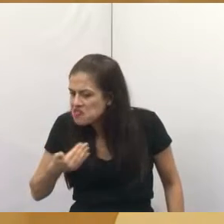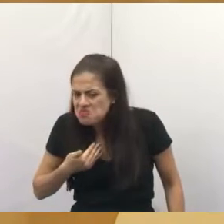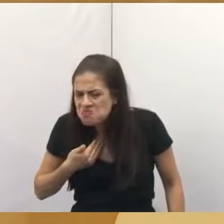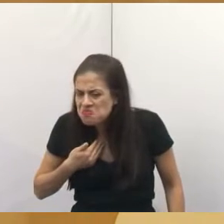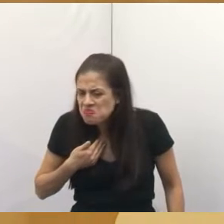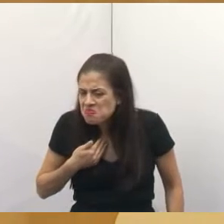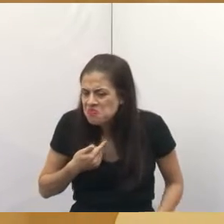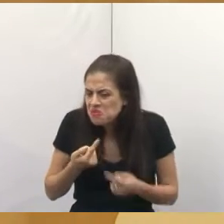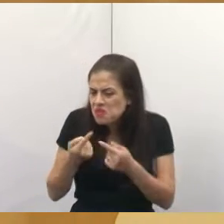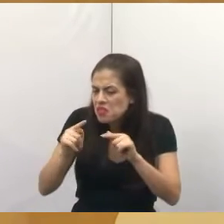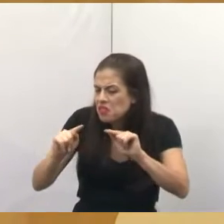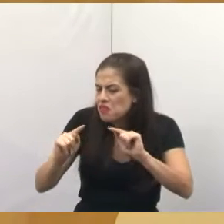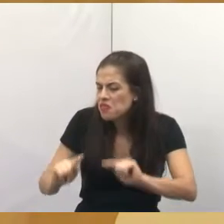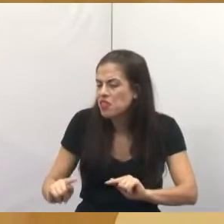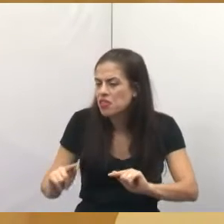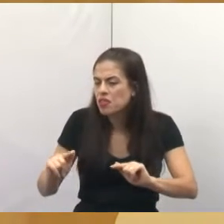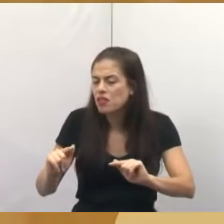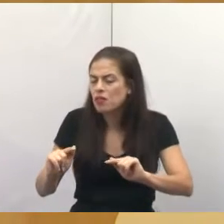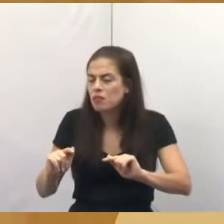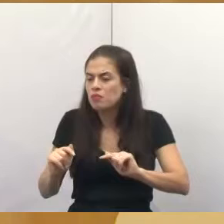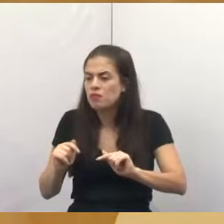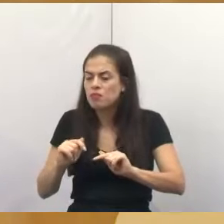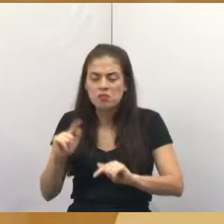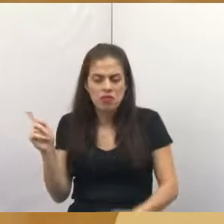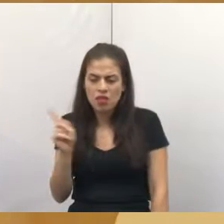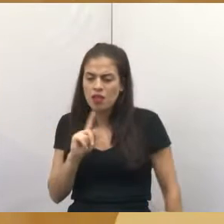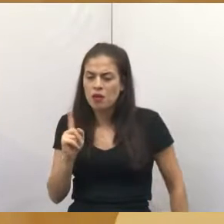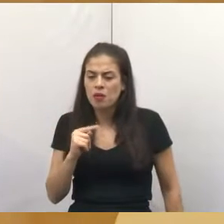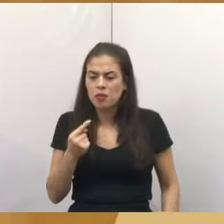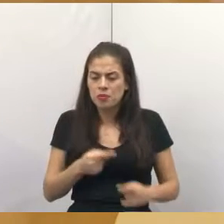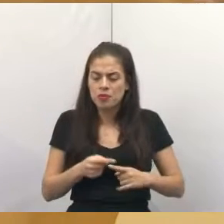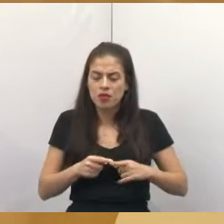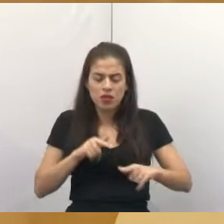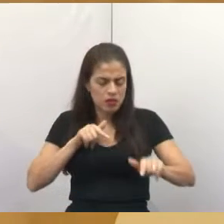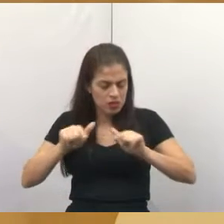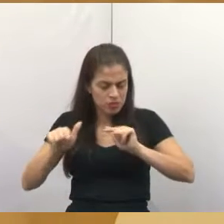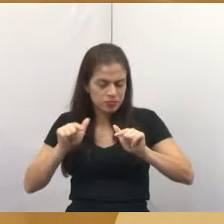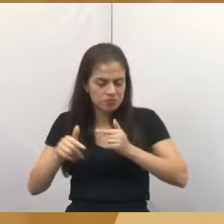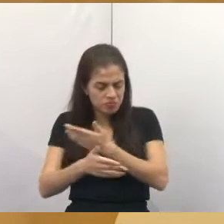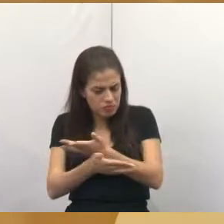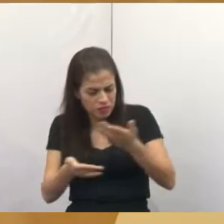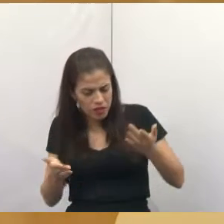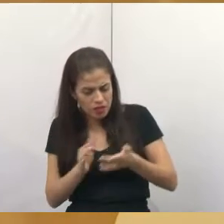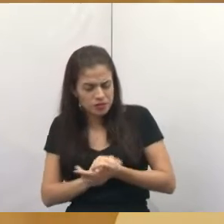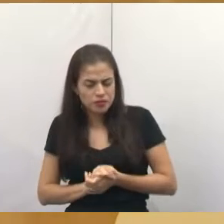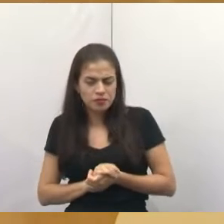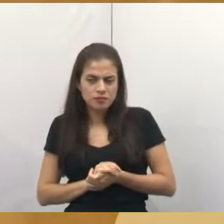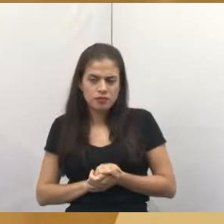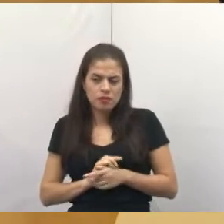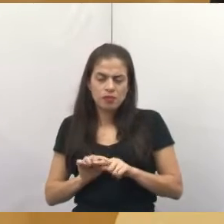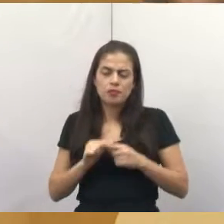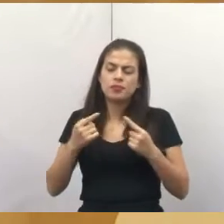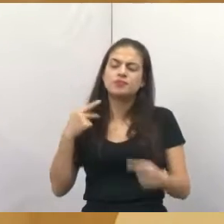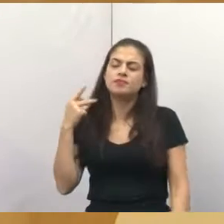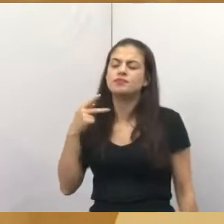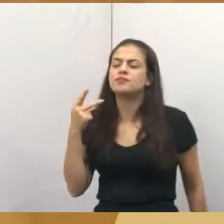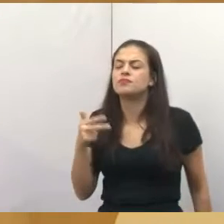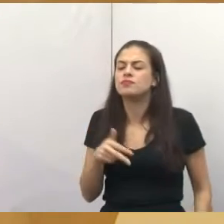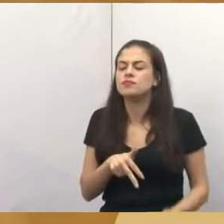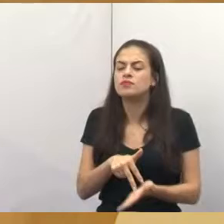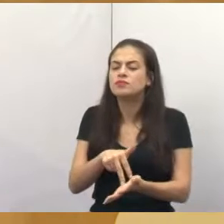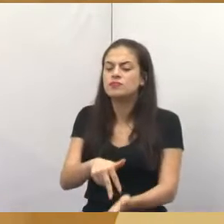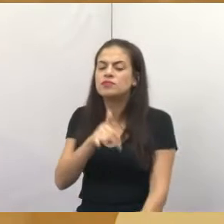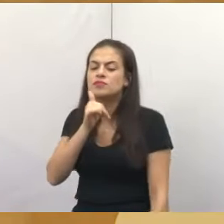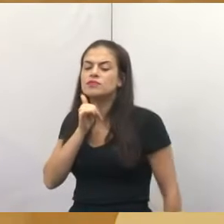até porque eles não precisam, são trabalhadores. E, vereadores, quando sobem nessa tribuna para